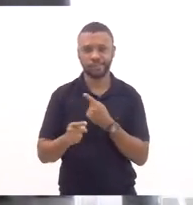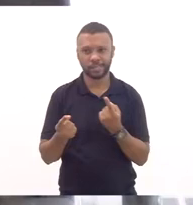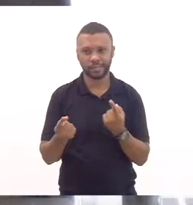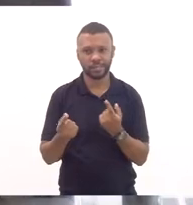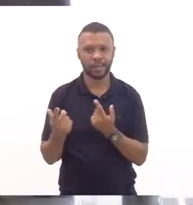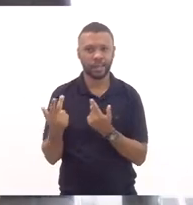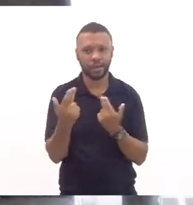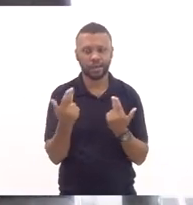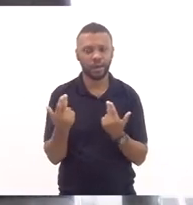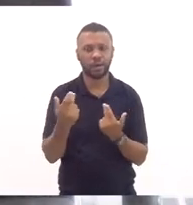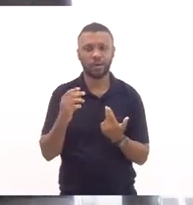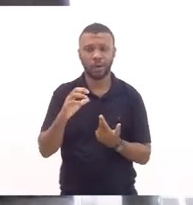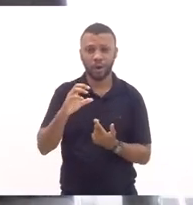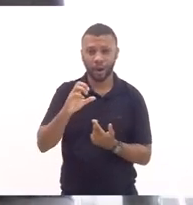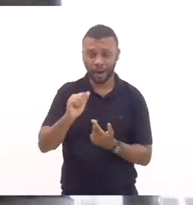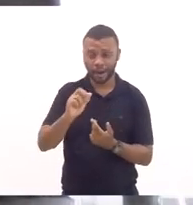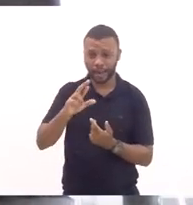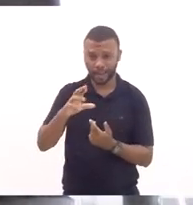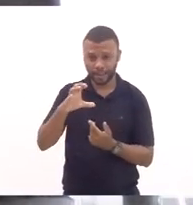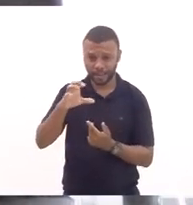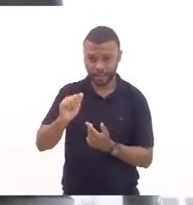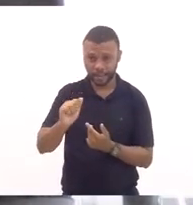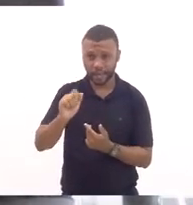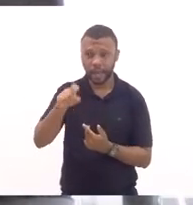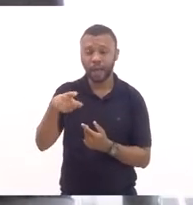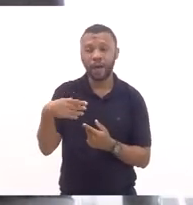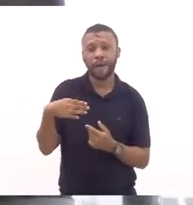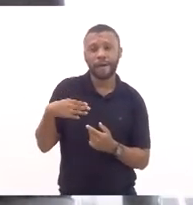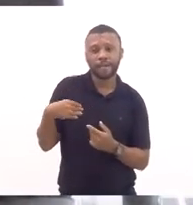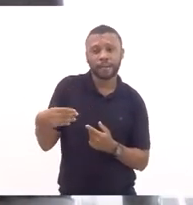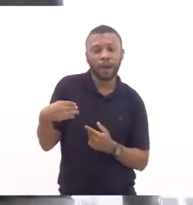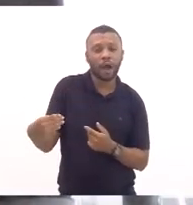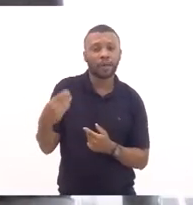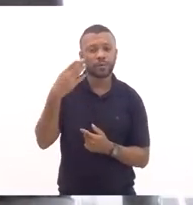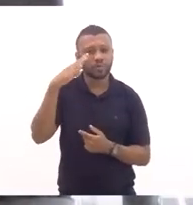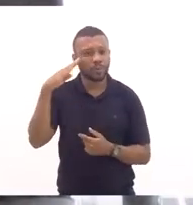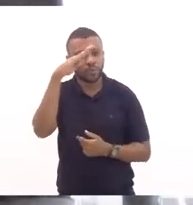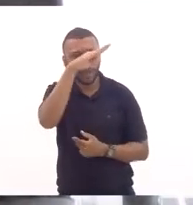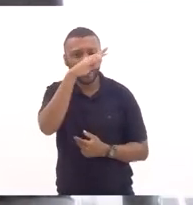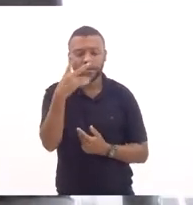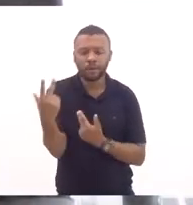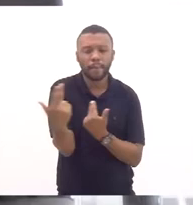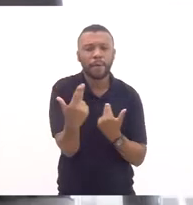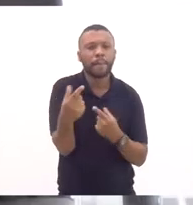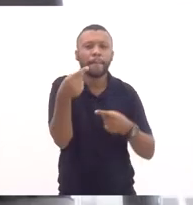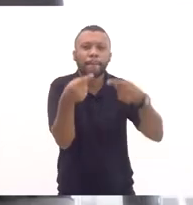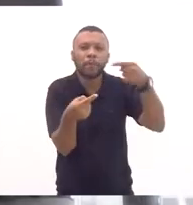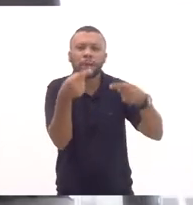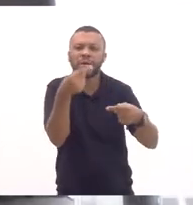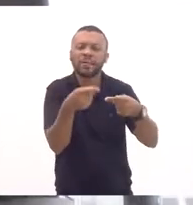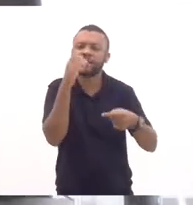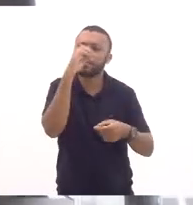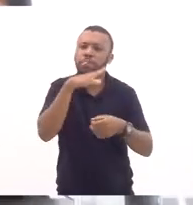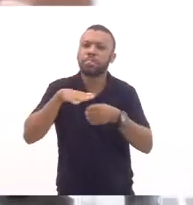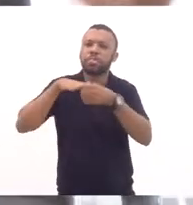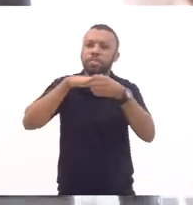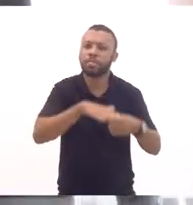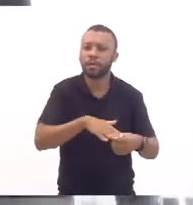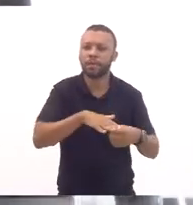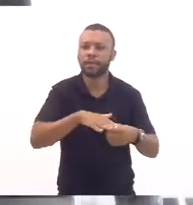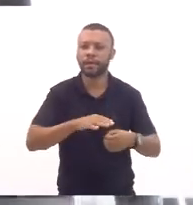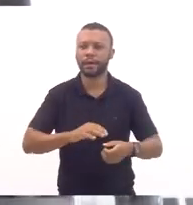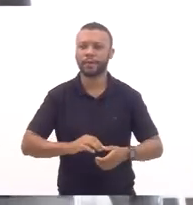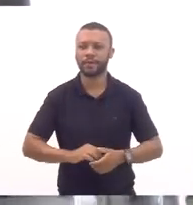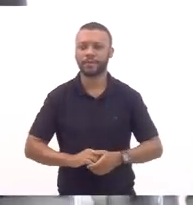Castro. O Castro é o filhote do Bolsonaro, é a mesma política. Política do massacre.